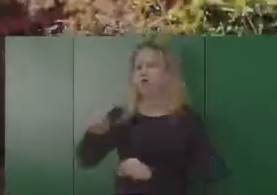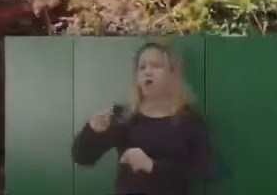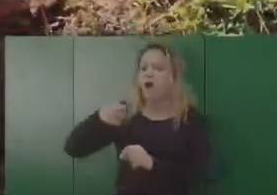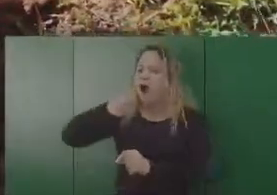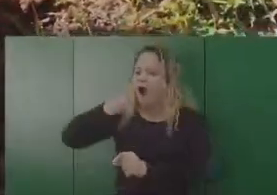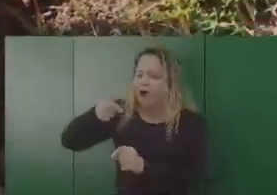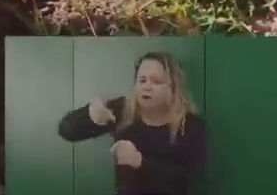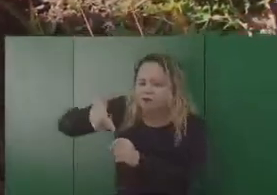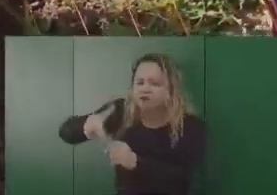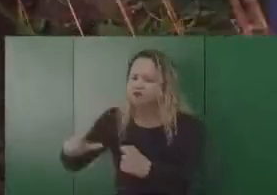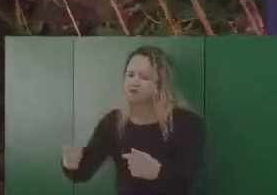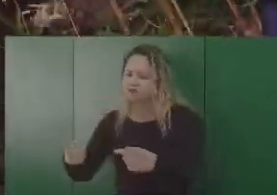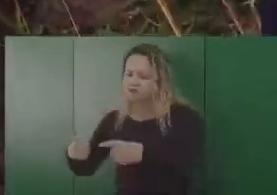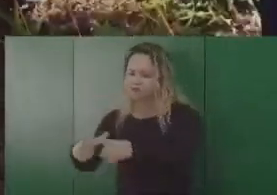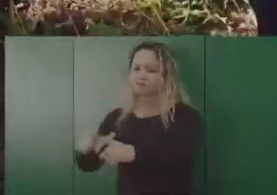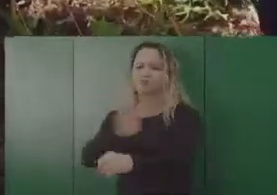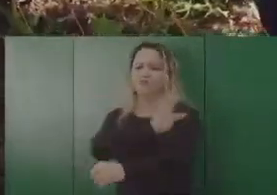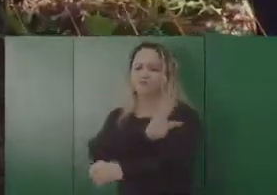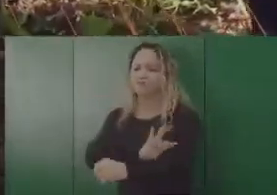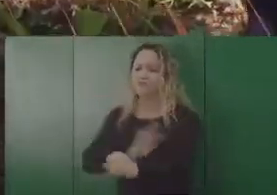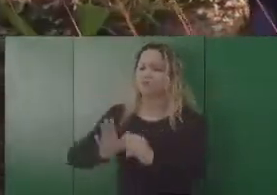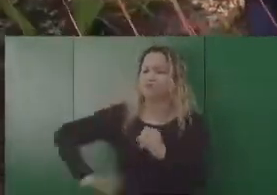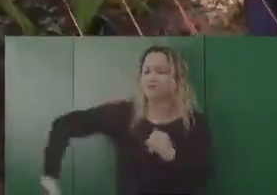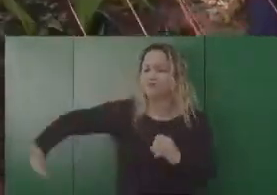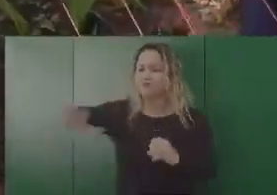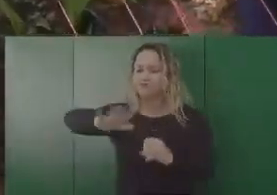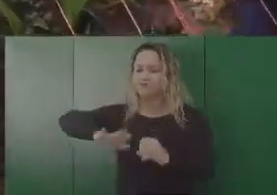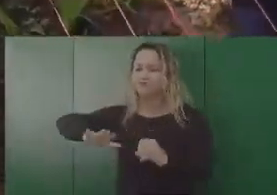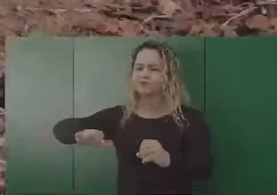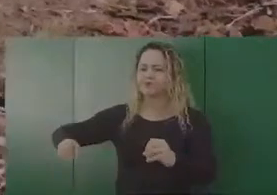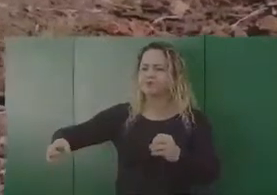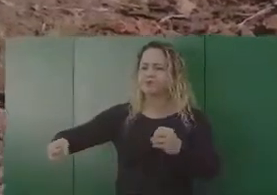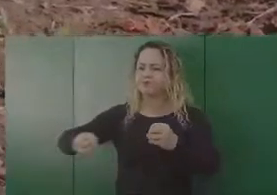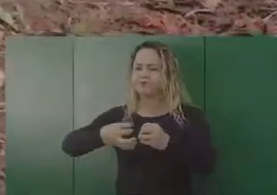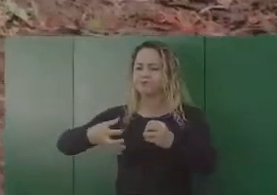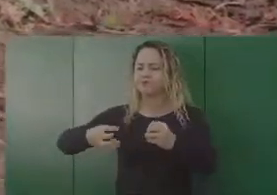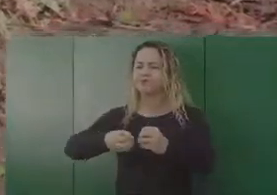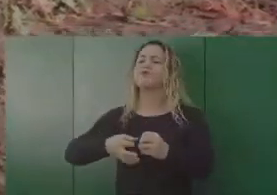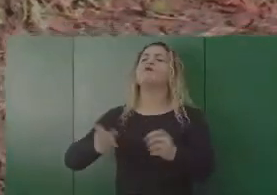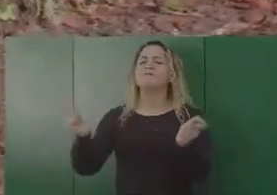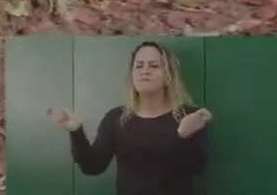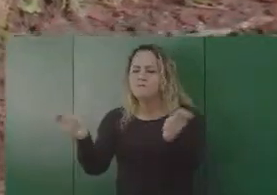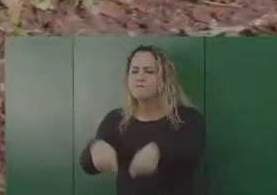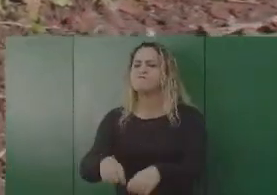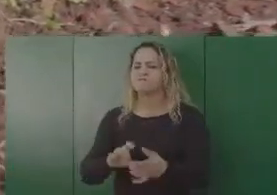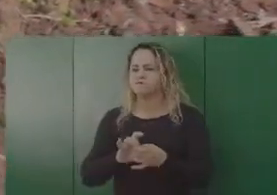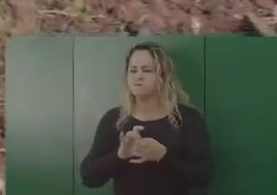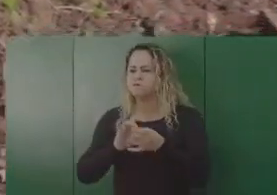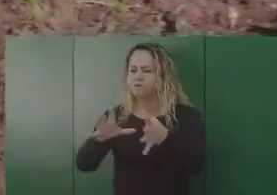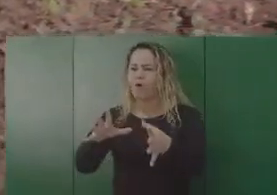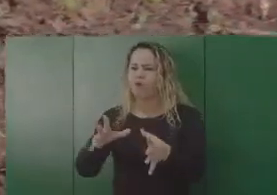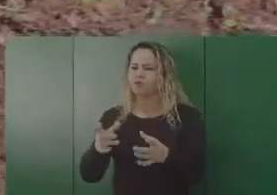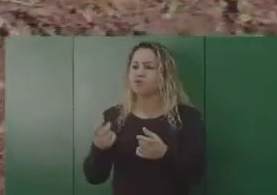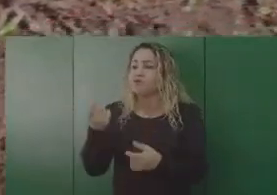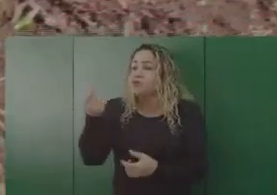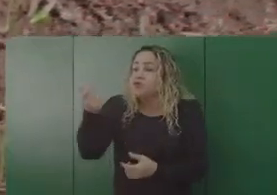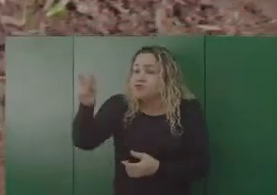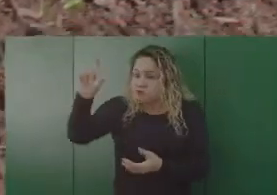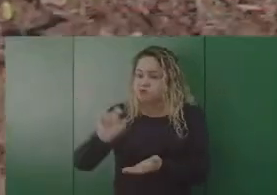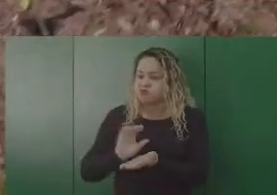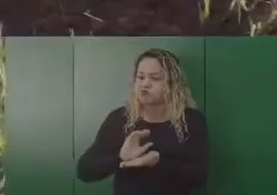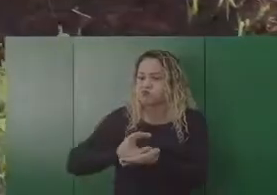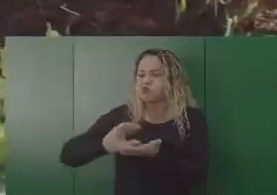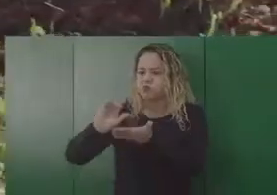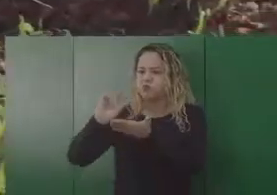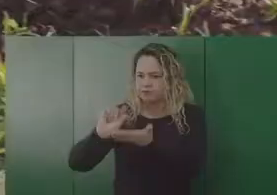magnético. Constatou-se que a técnica do campo magnético é viável e os gastos para a sua implantação são mínimos comparados